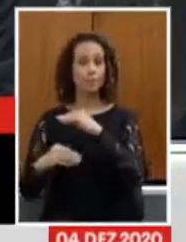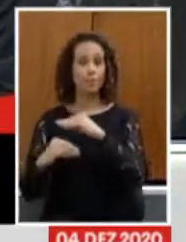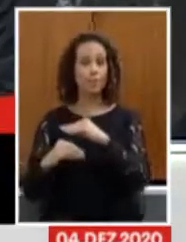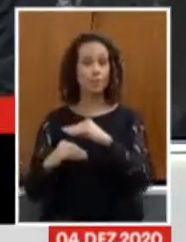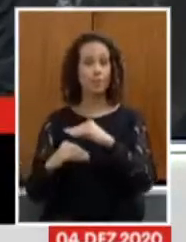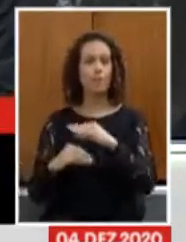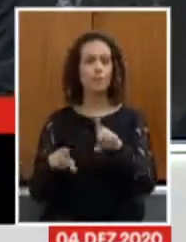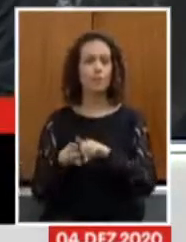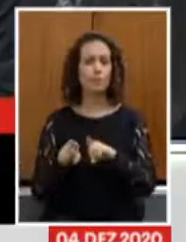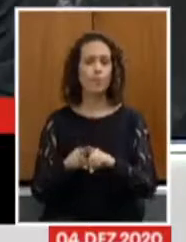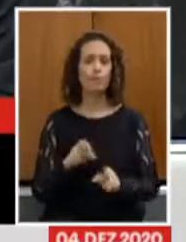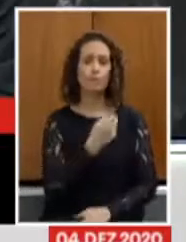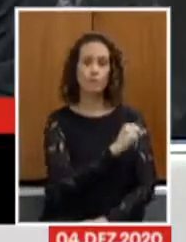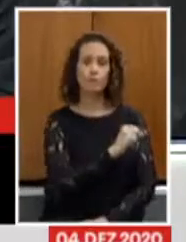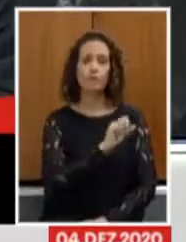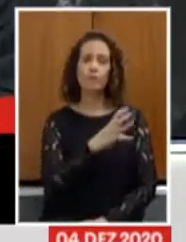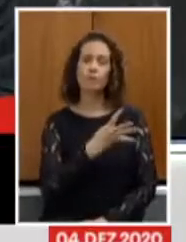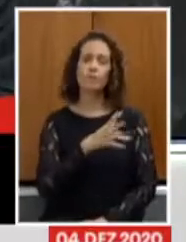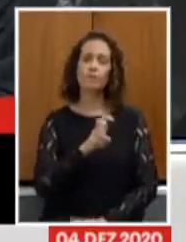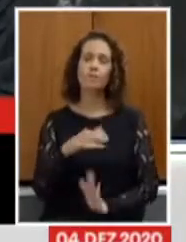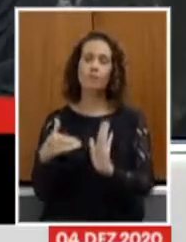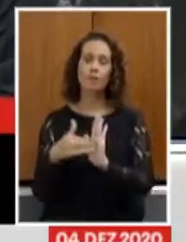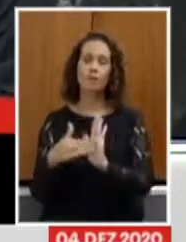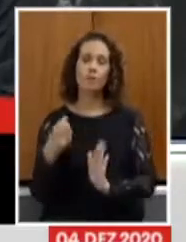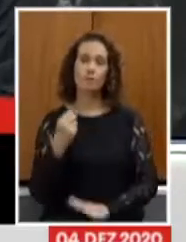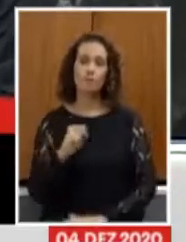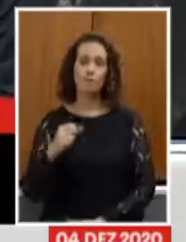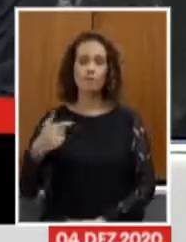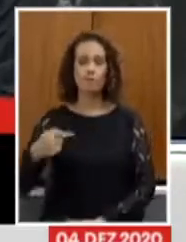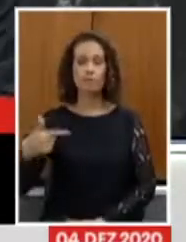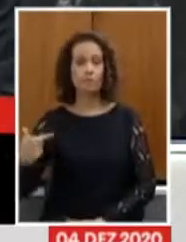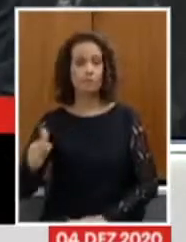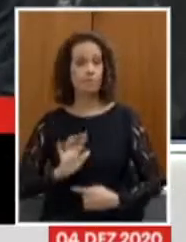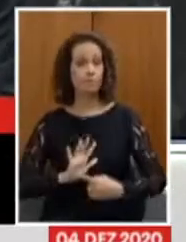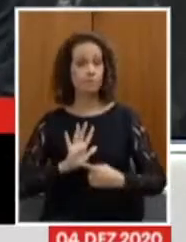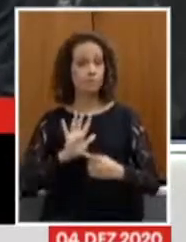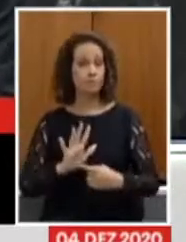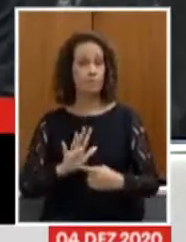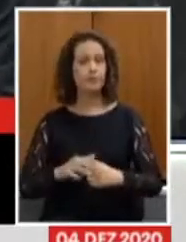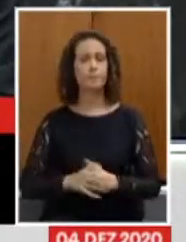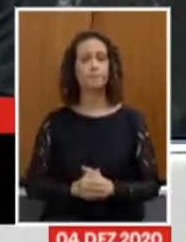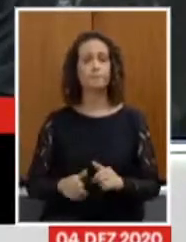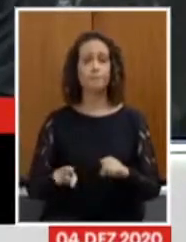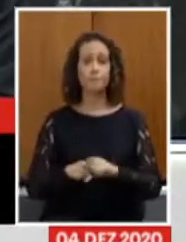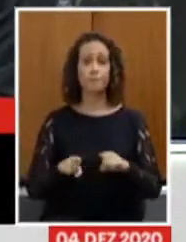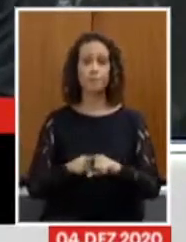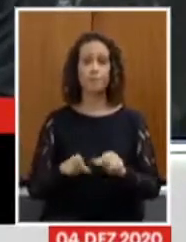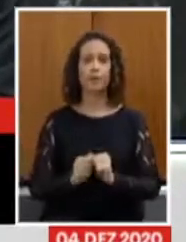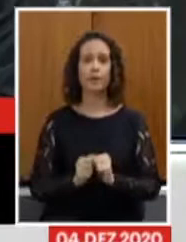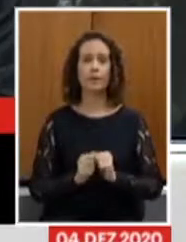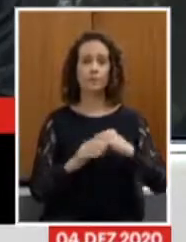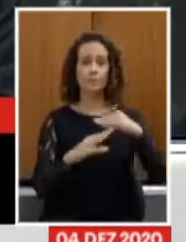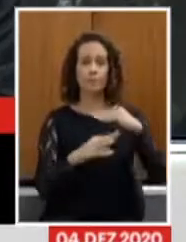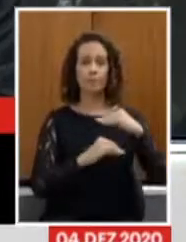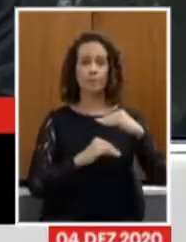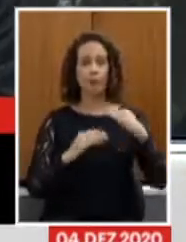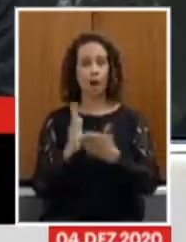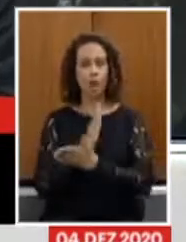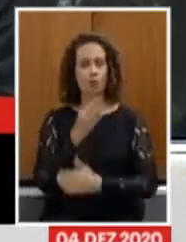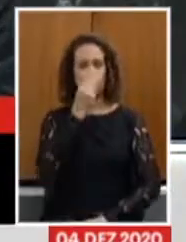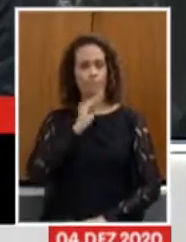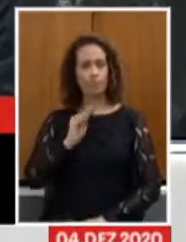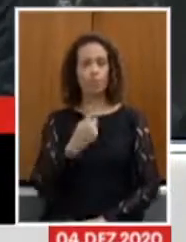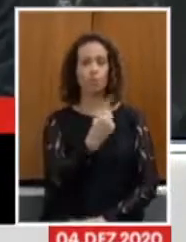números 845 a 872 que apresenta. E pela rejeição das emendas números 1